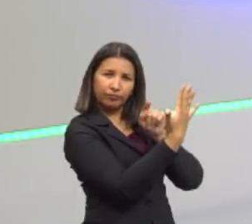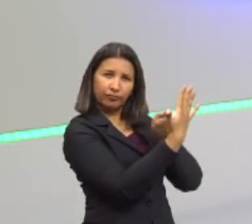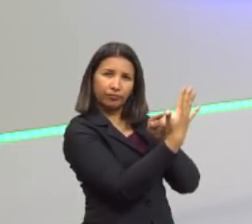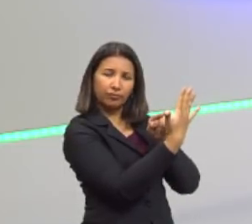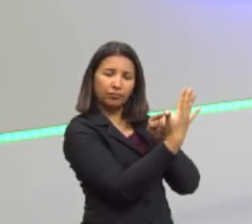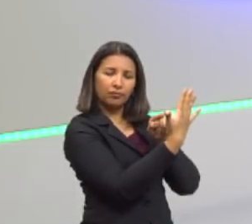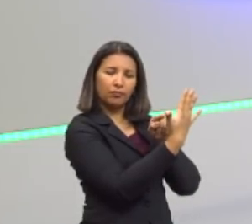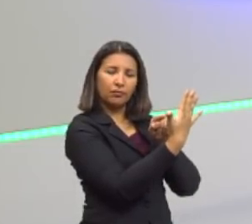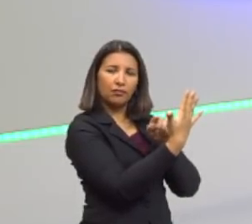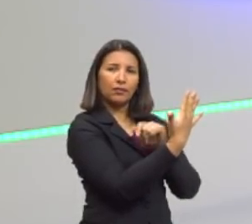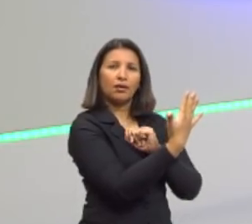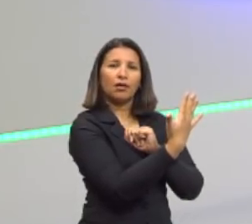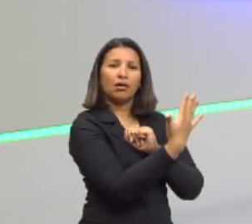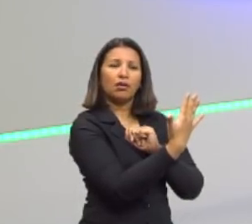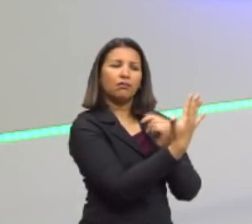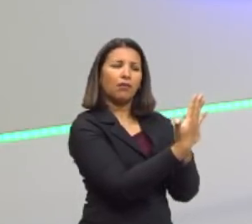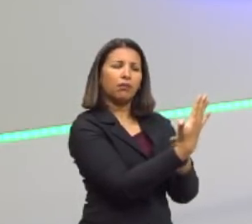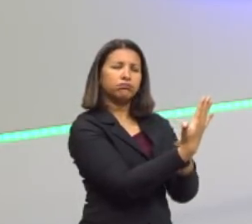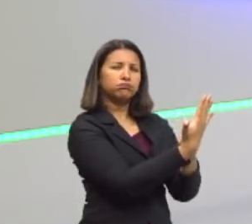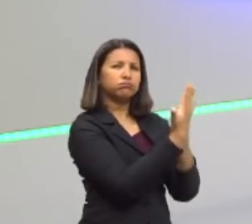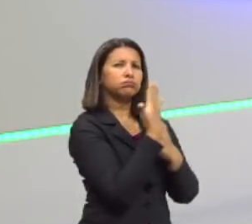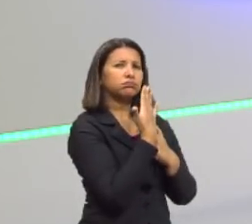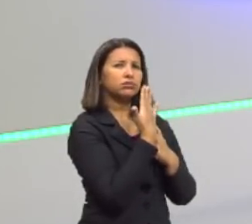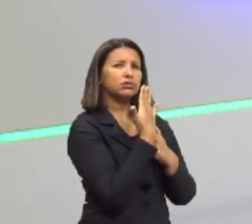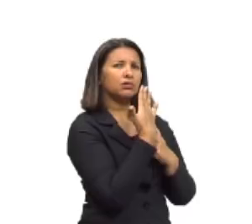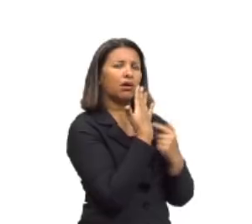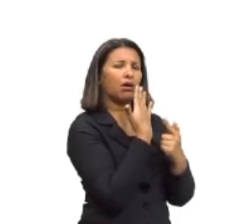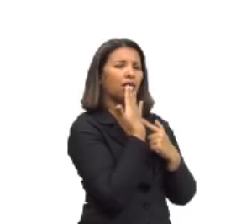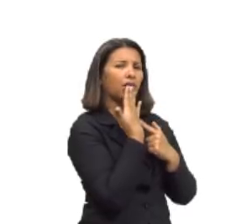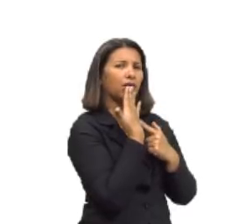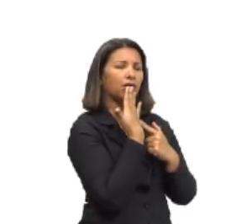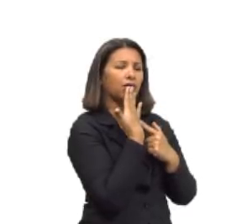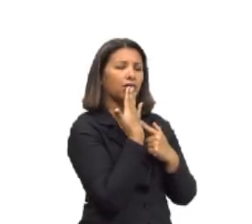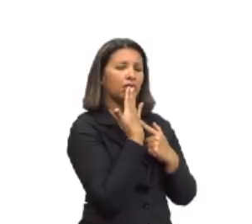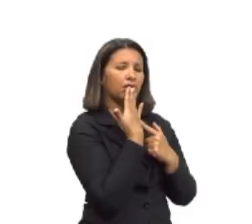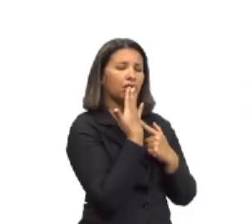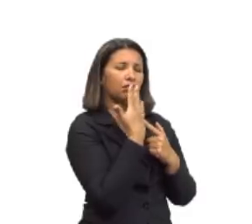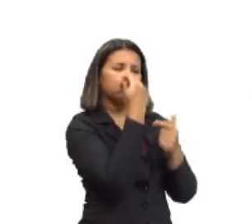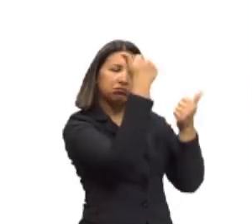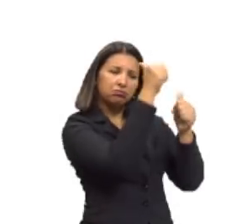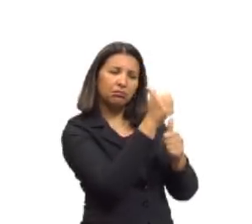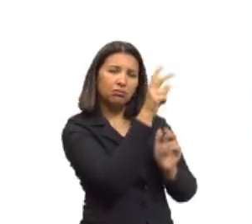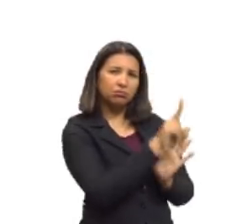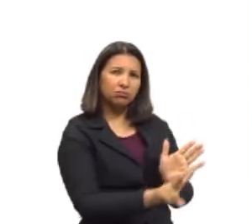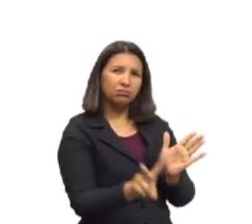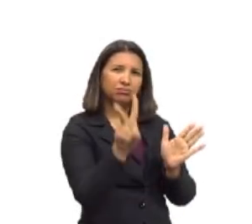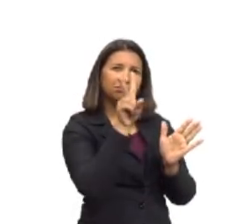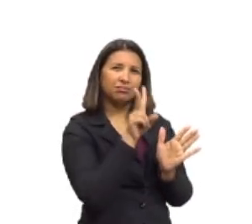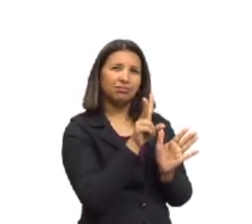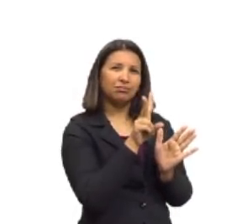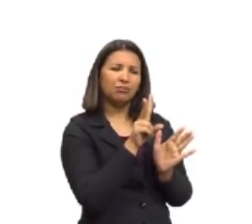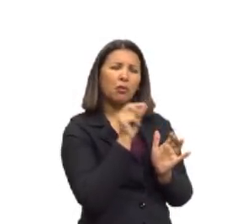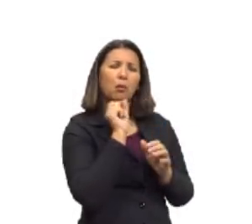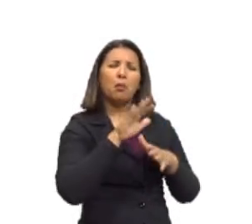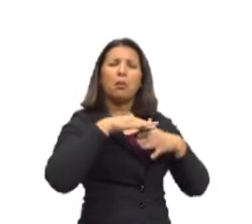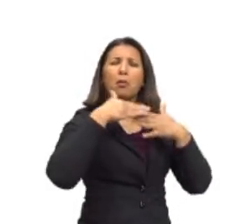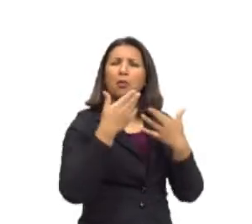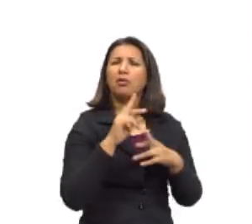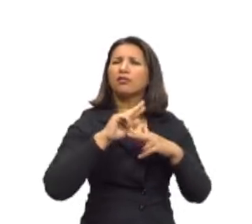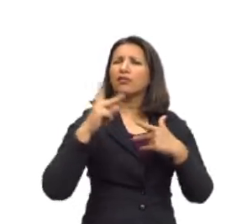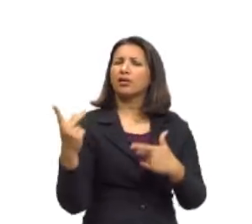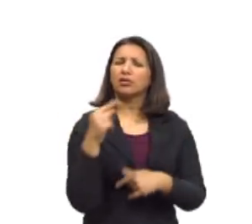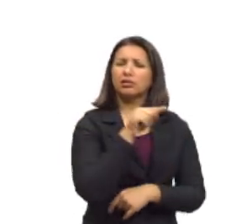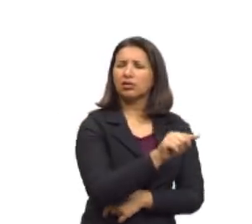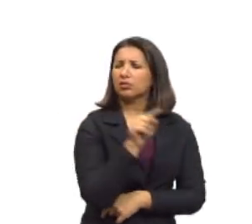vai, né, te mostrar uma imagem virtual. Vai te mostrar uma imagem virtual. E qual é a diferença da imagem real para a